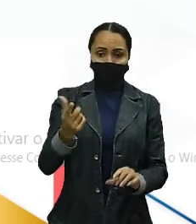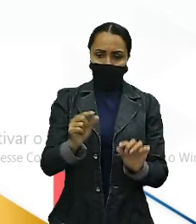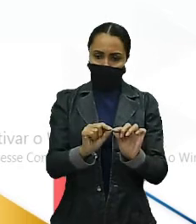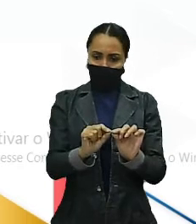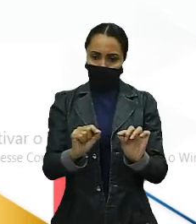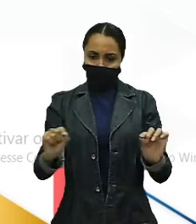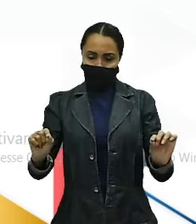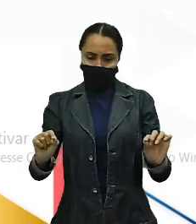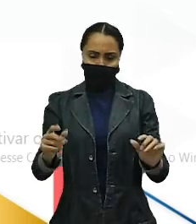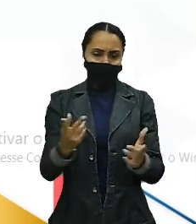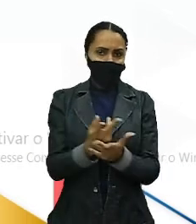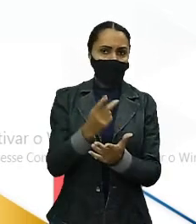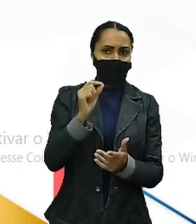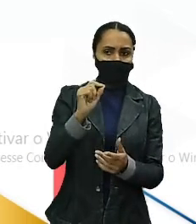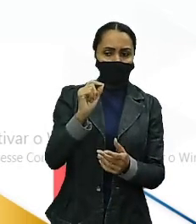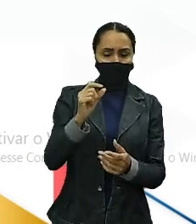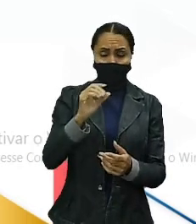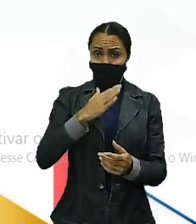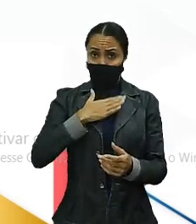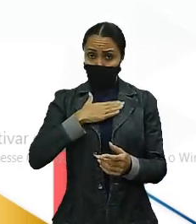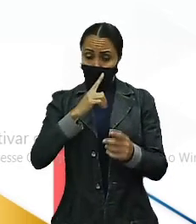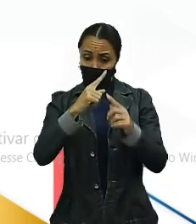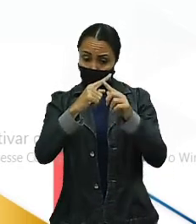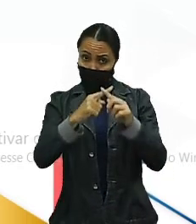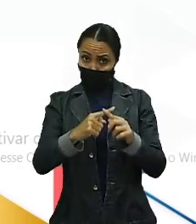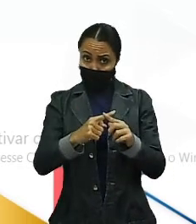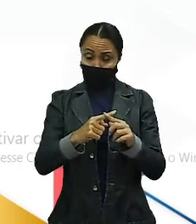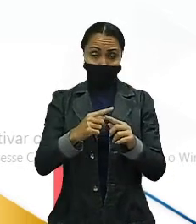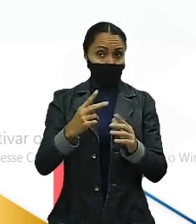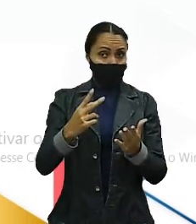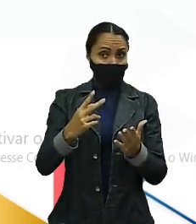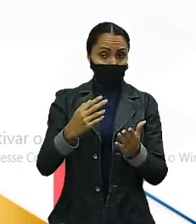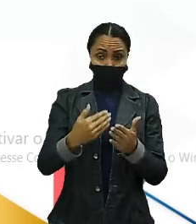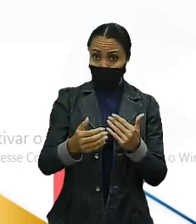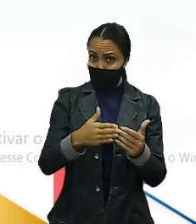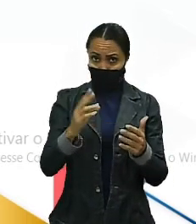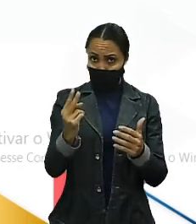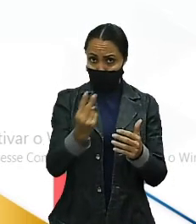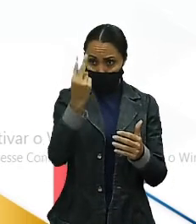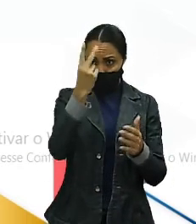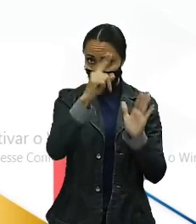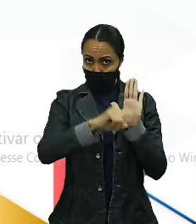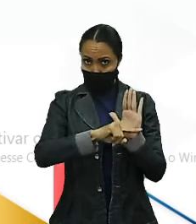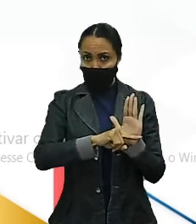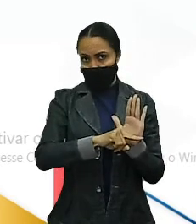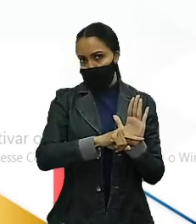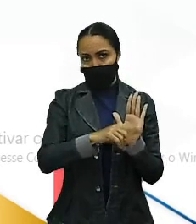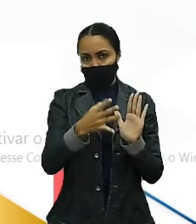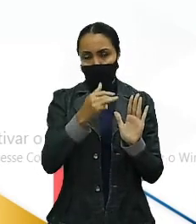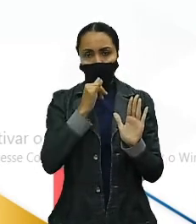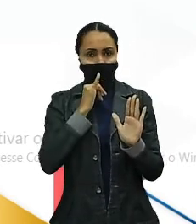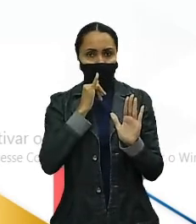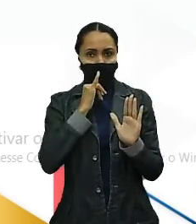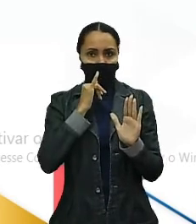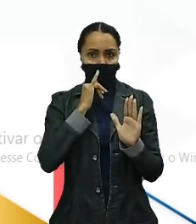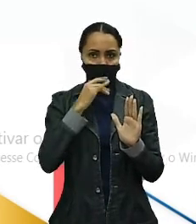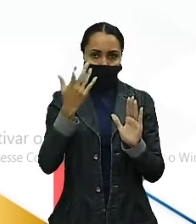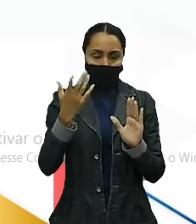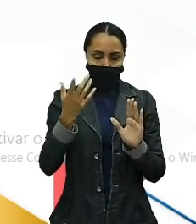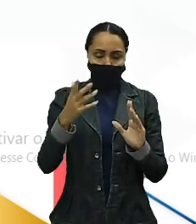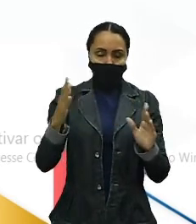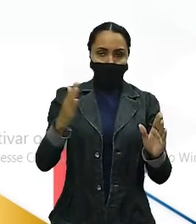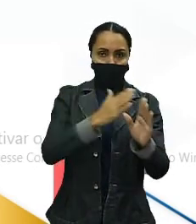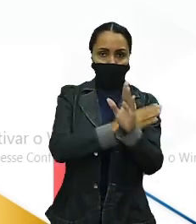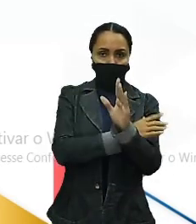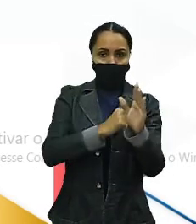vai acontecer? Se eu vou multiplicar por um valor, né, negativo, por exemplo, no eixo Y, e ela